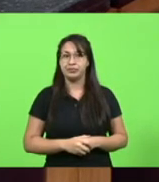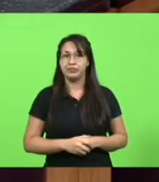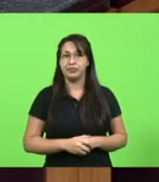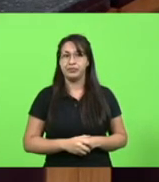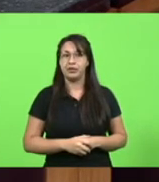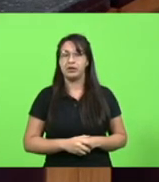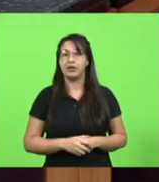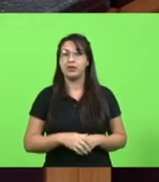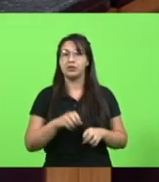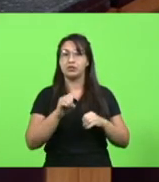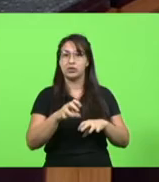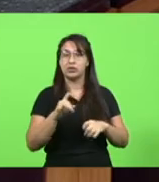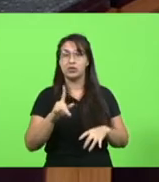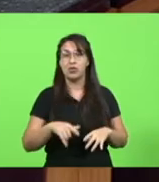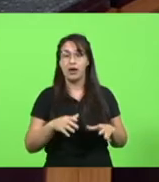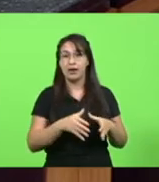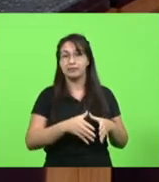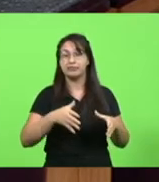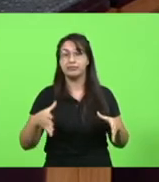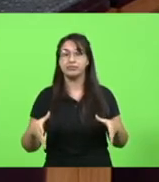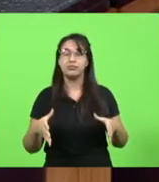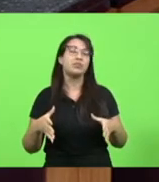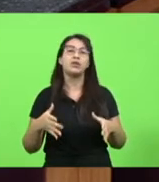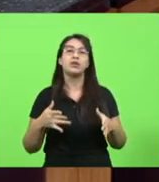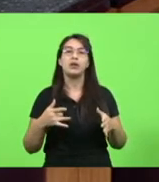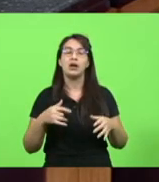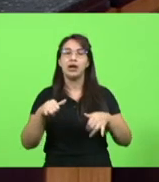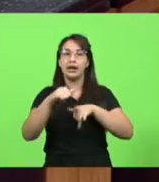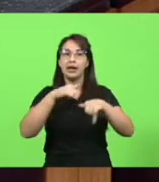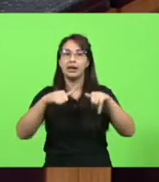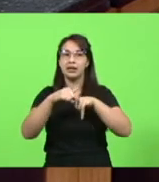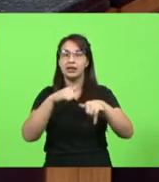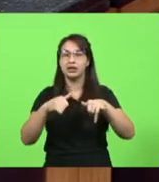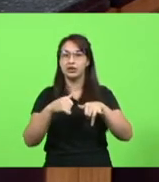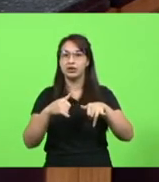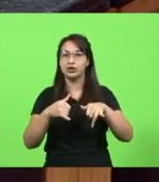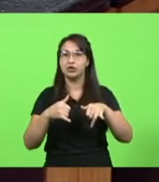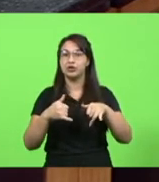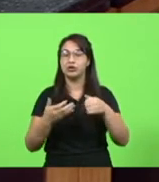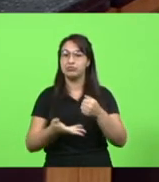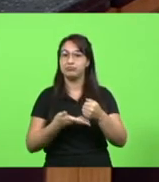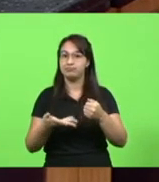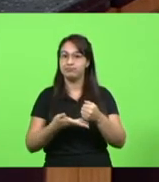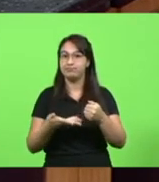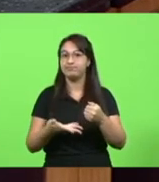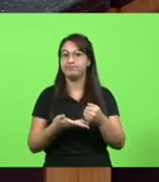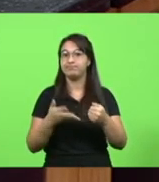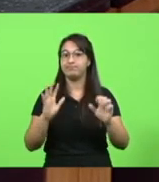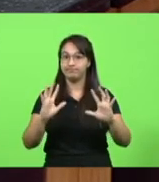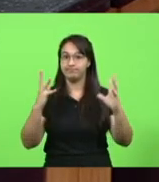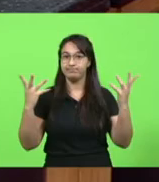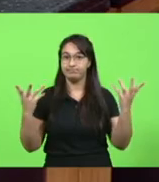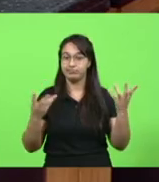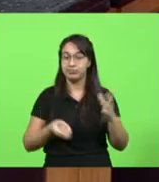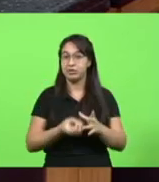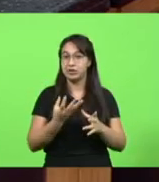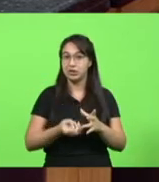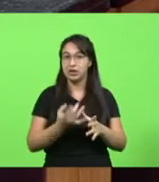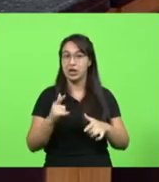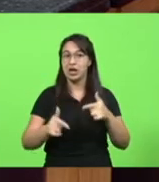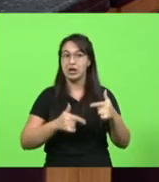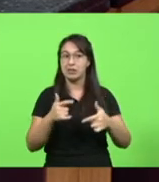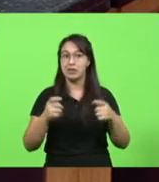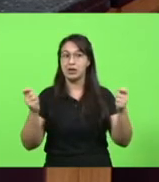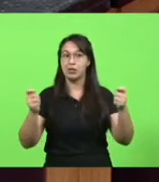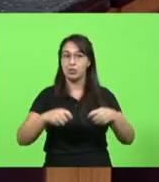tem vocação para ser um grande polo de energia sustentável. A inovação está aí para criar bons empregos. O futuro é promissor,